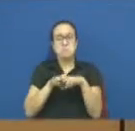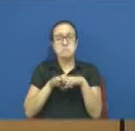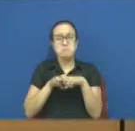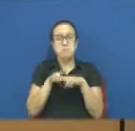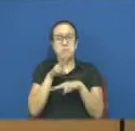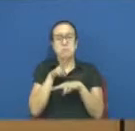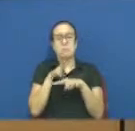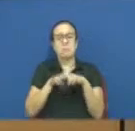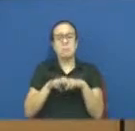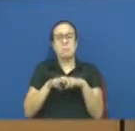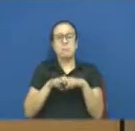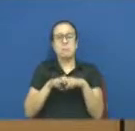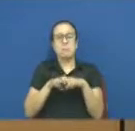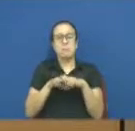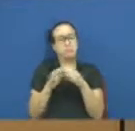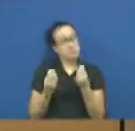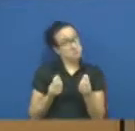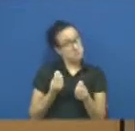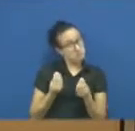imóvel.